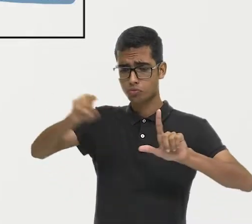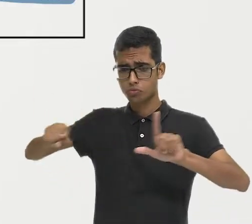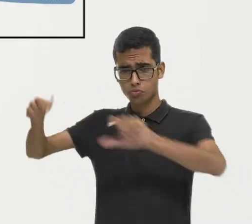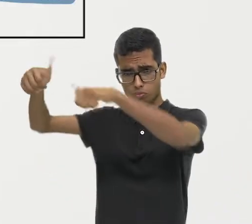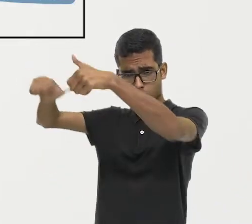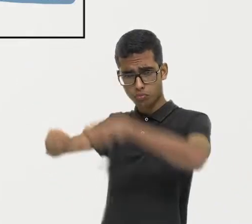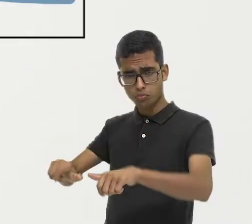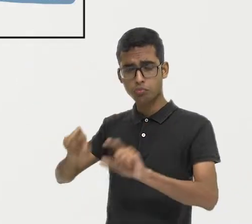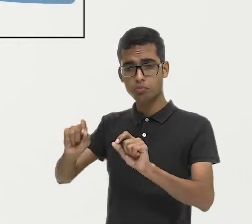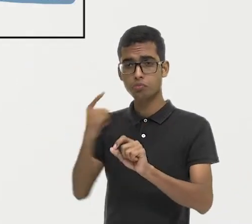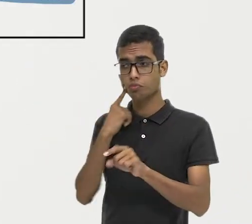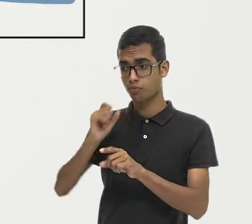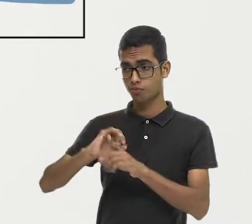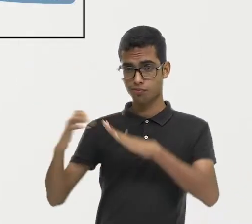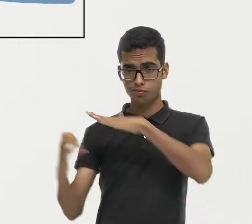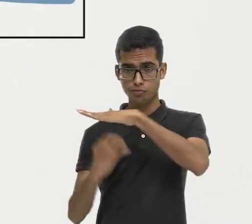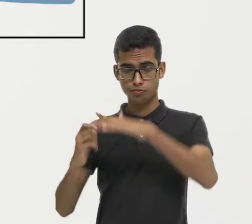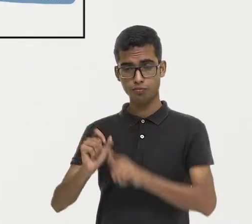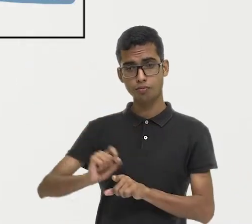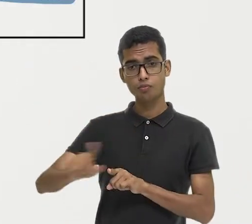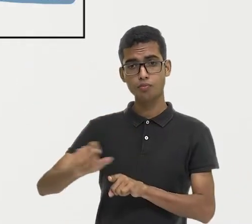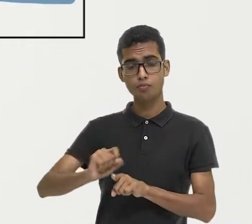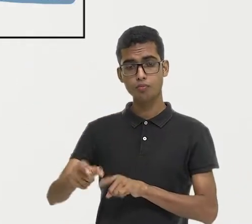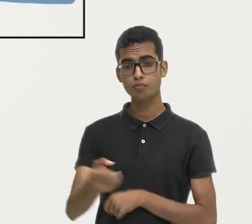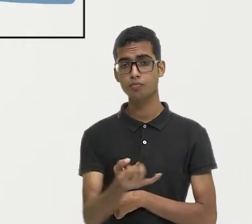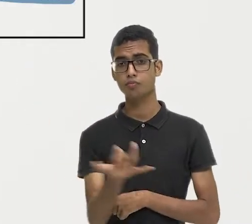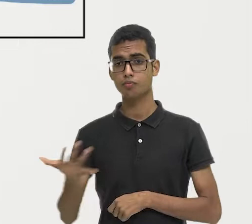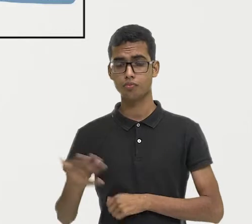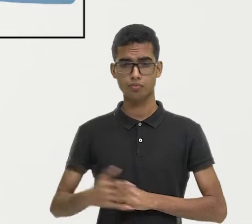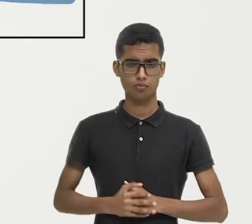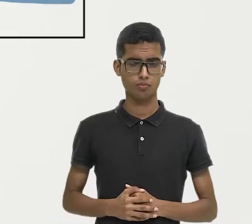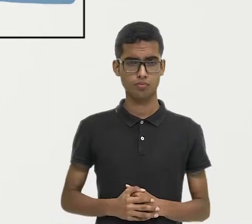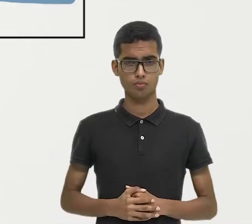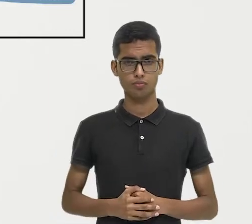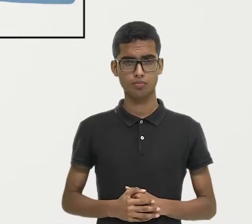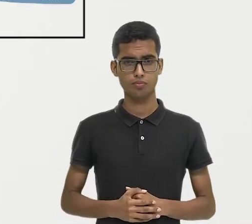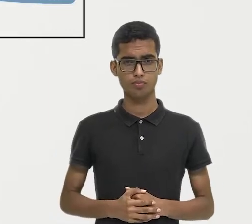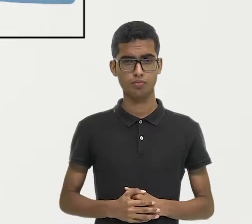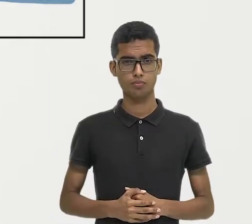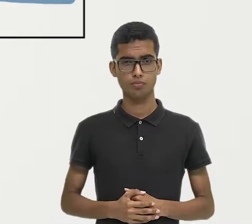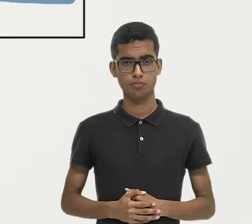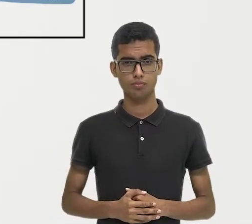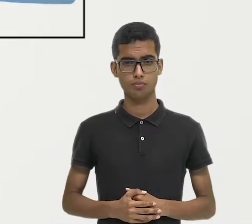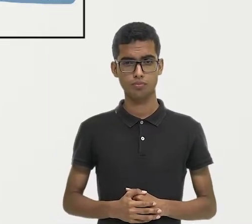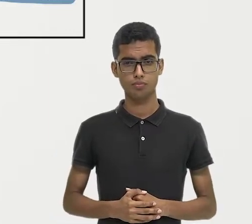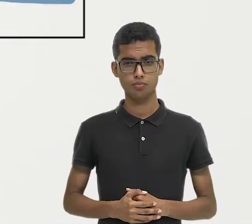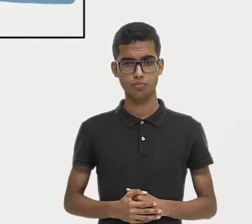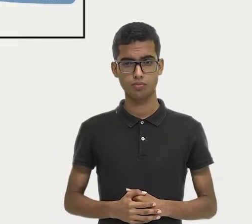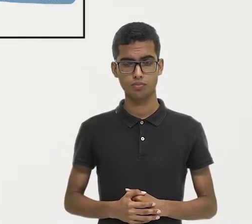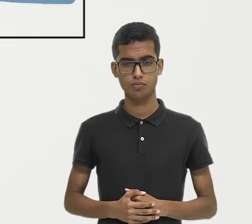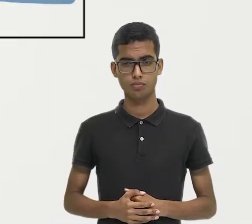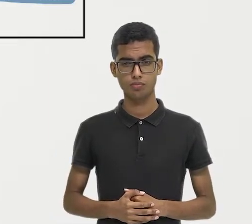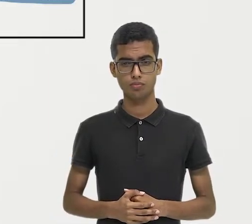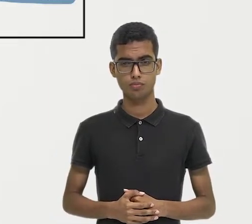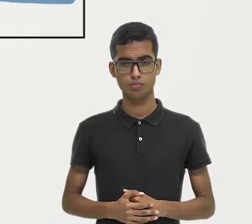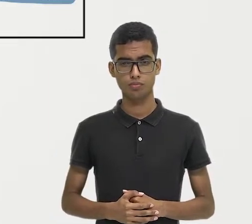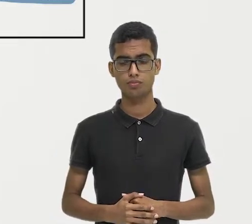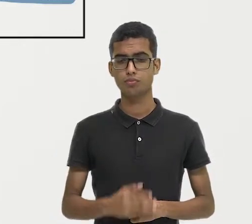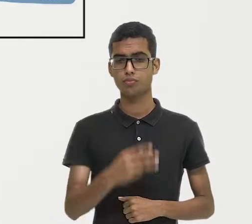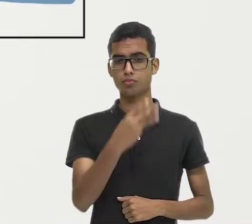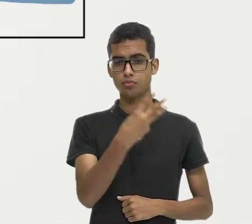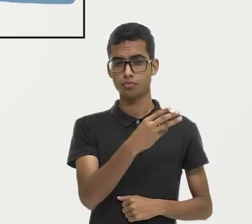esse gráfico que essa locadora, ela alugou um total de quanto? Vamos verificar. 300